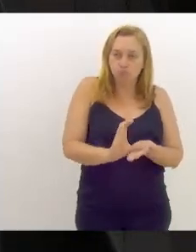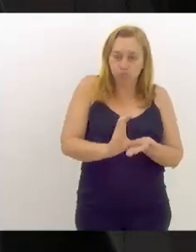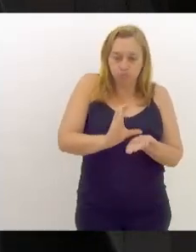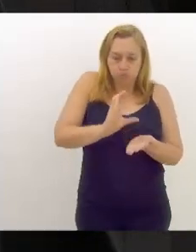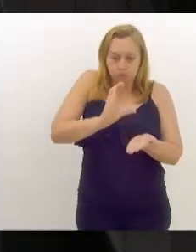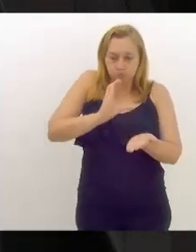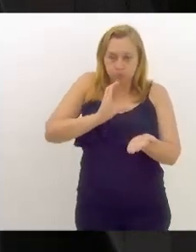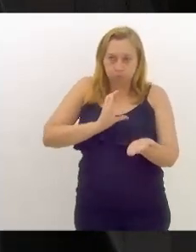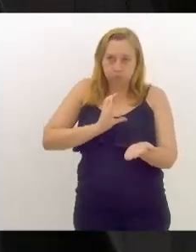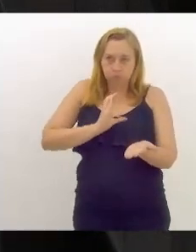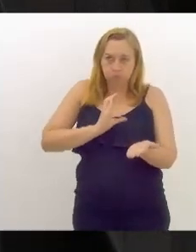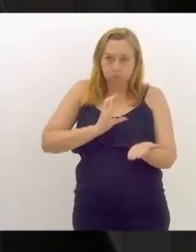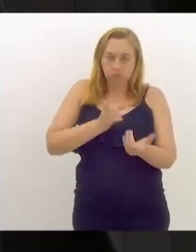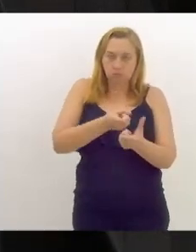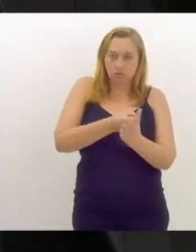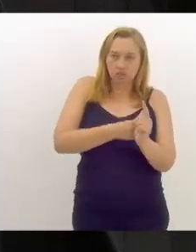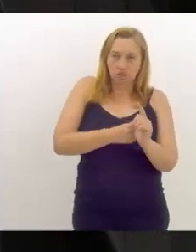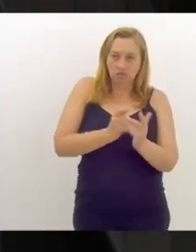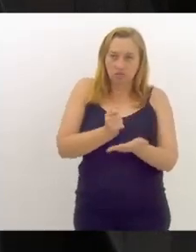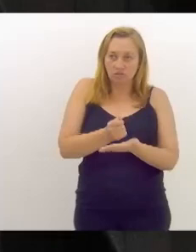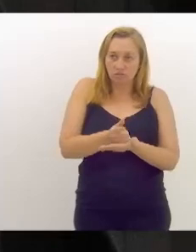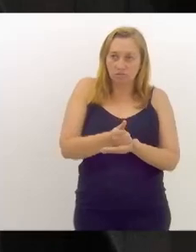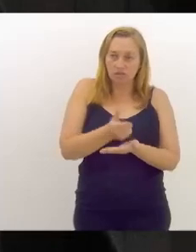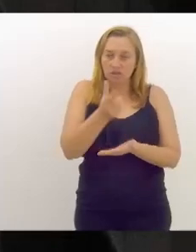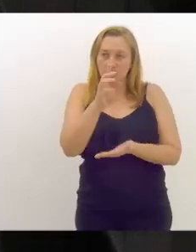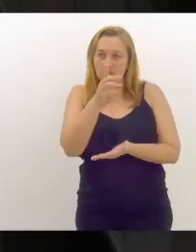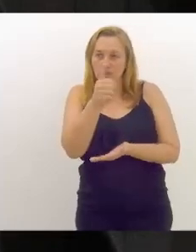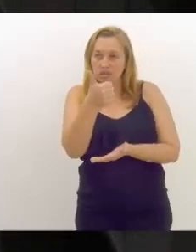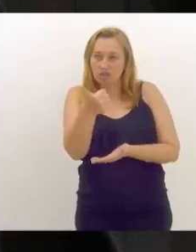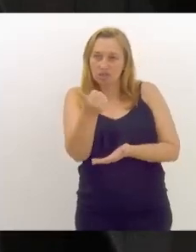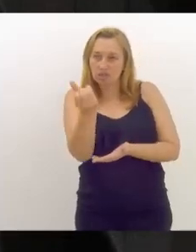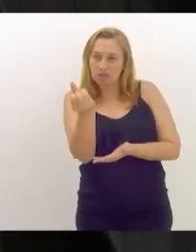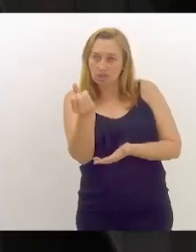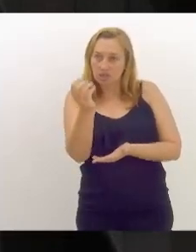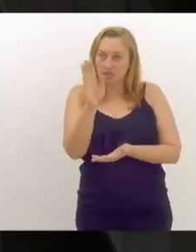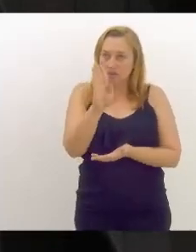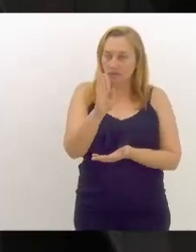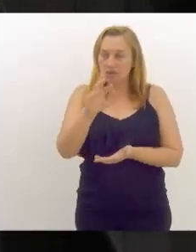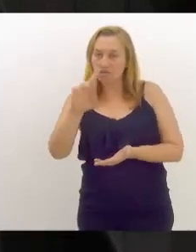de dividendos 16 bilhões de reais.